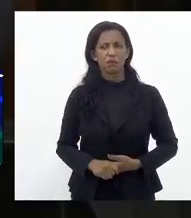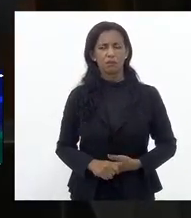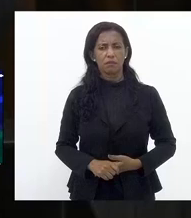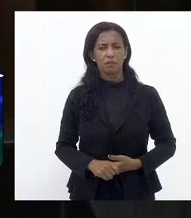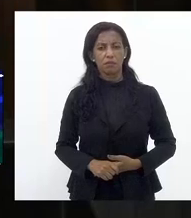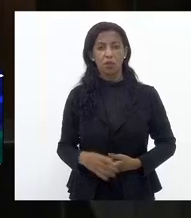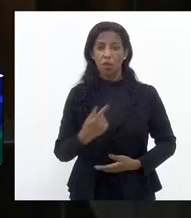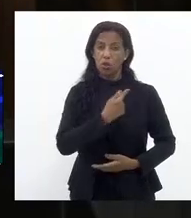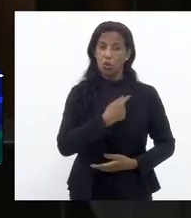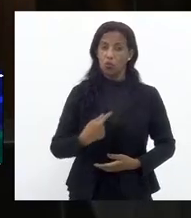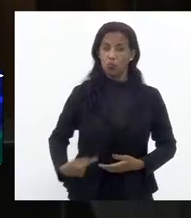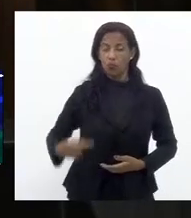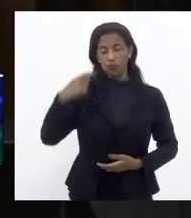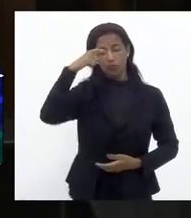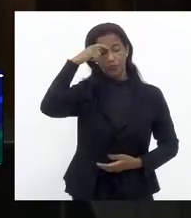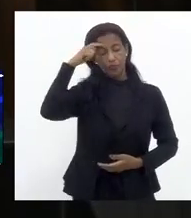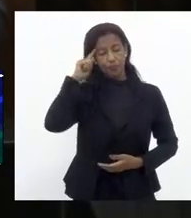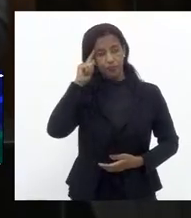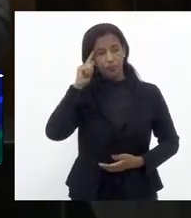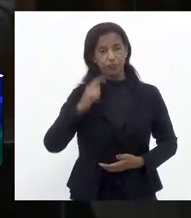E o governador Cláudio Castro